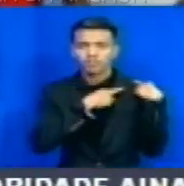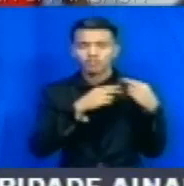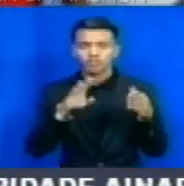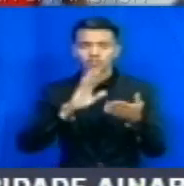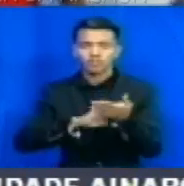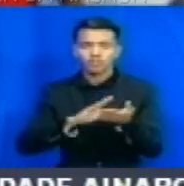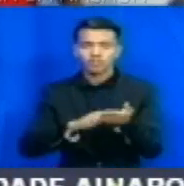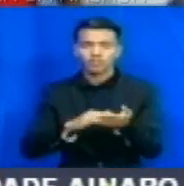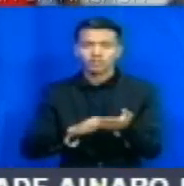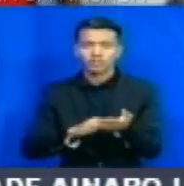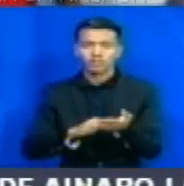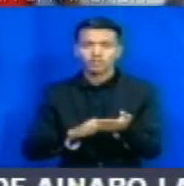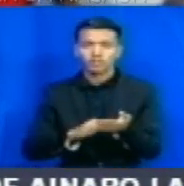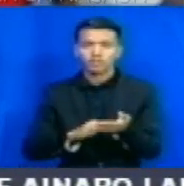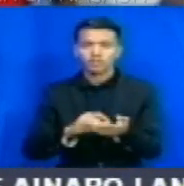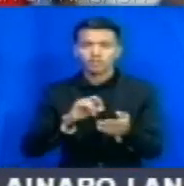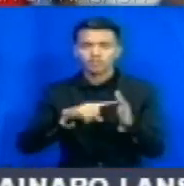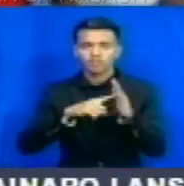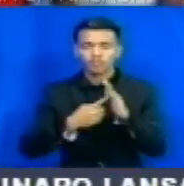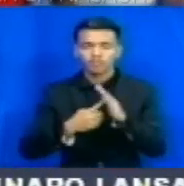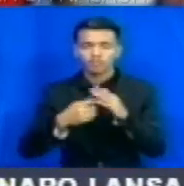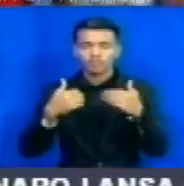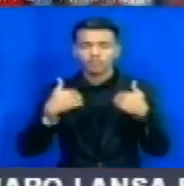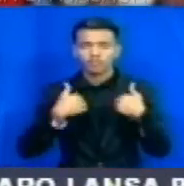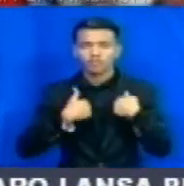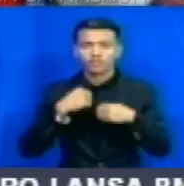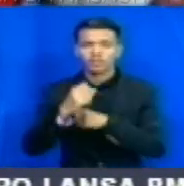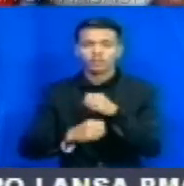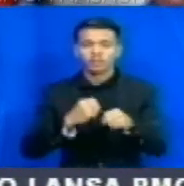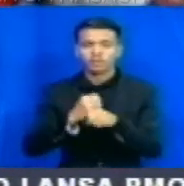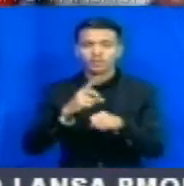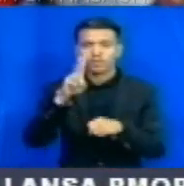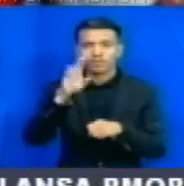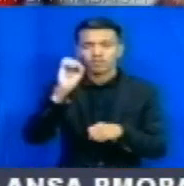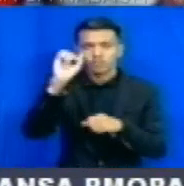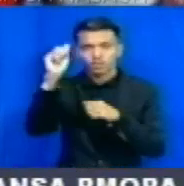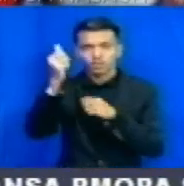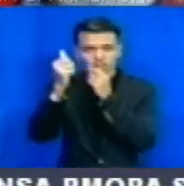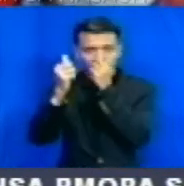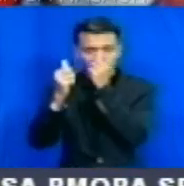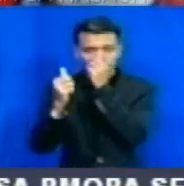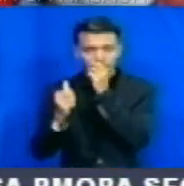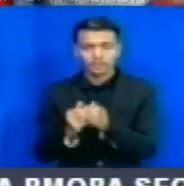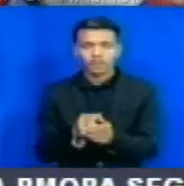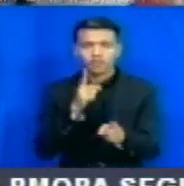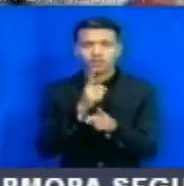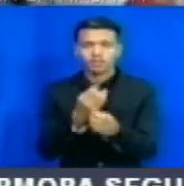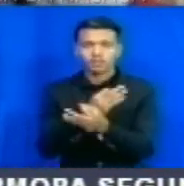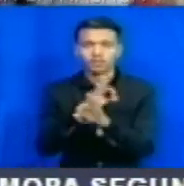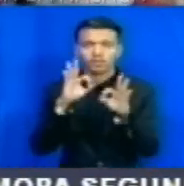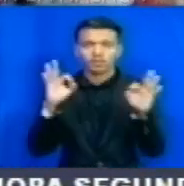Escola Cessante, né? Rahu Iha 2010, no Lolos termina